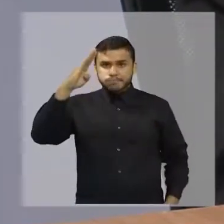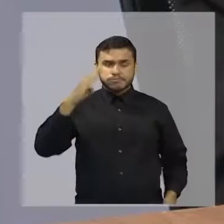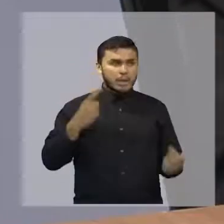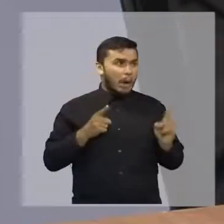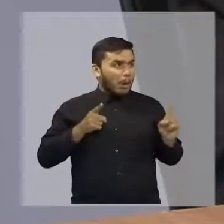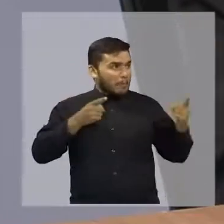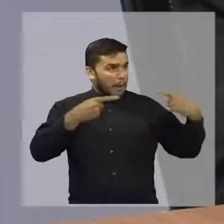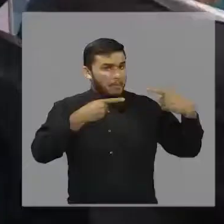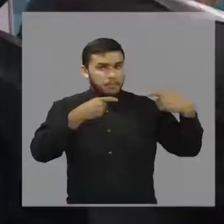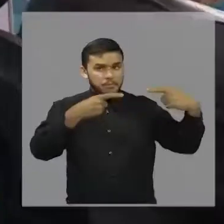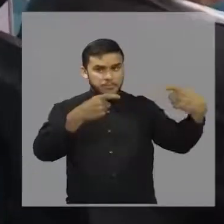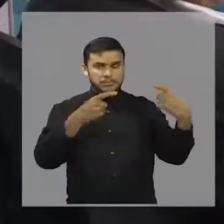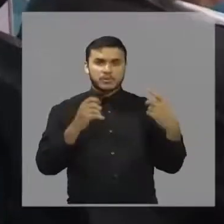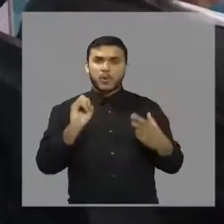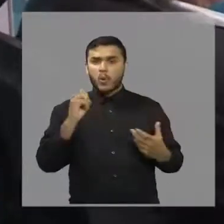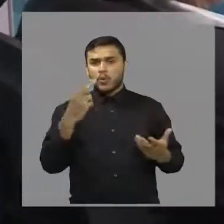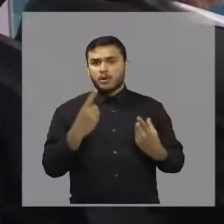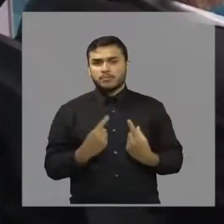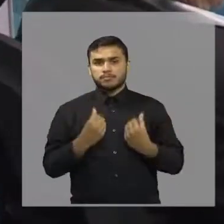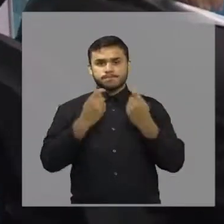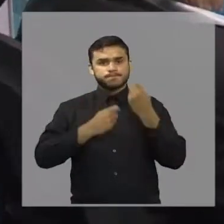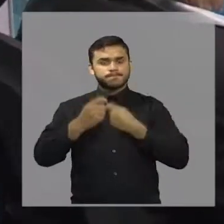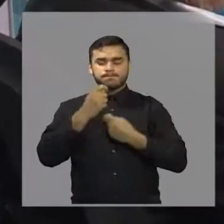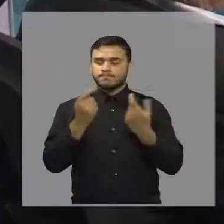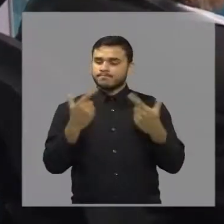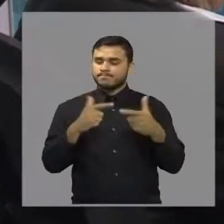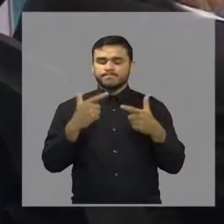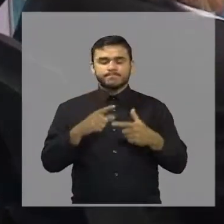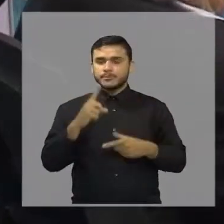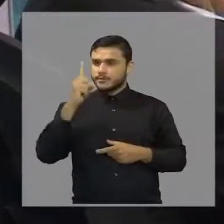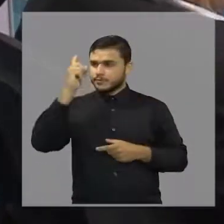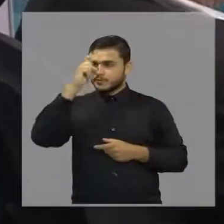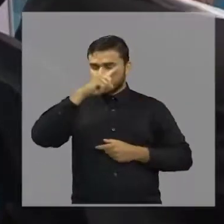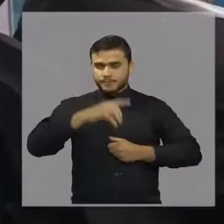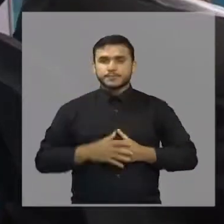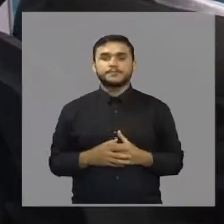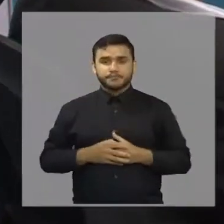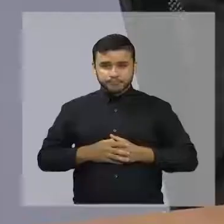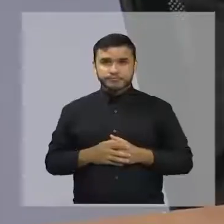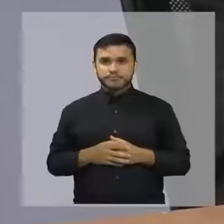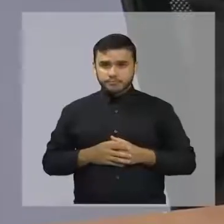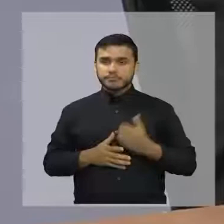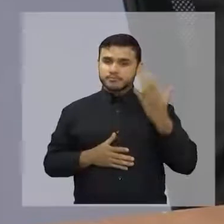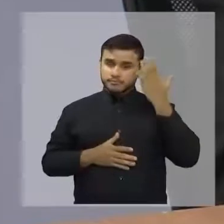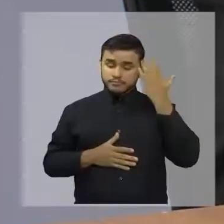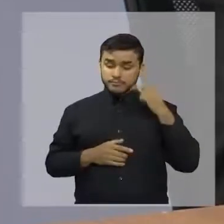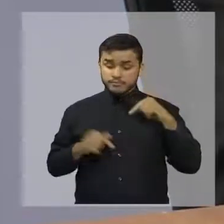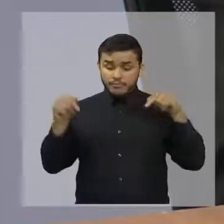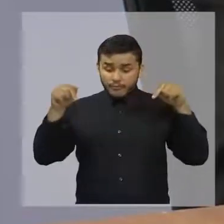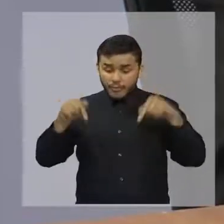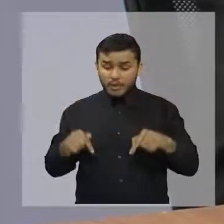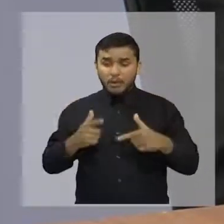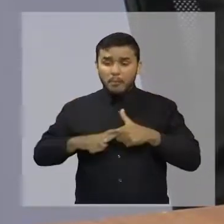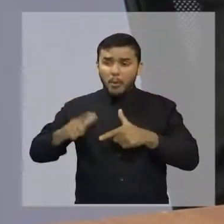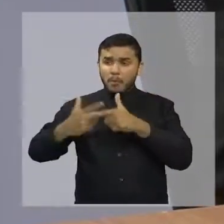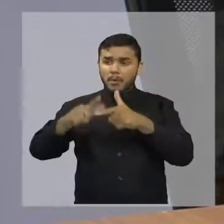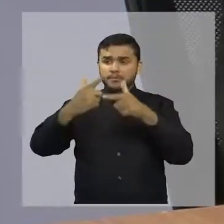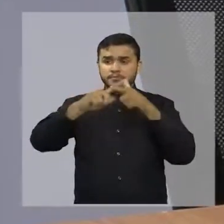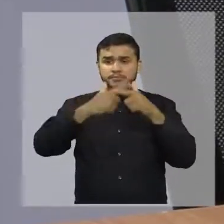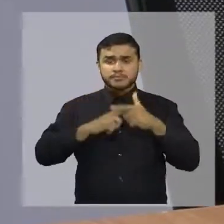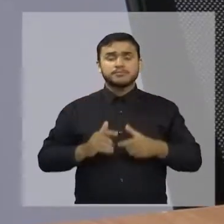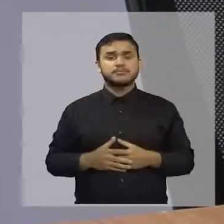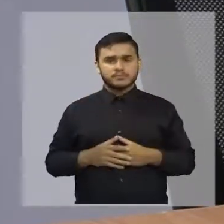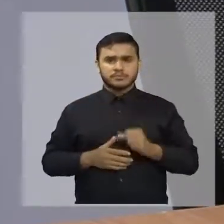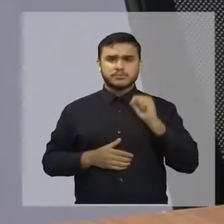economia, para enfrentar uma luta dessa. Temos que resolver os nossos problemas. E, embora haja